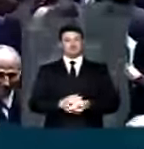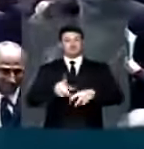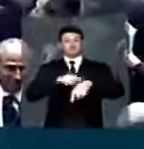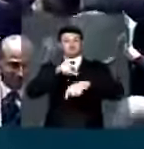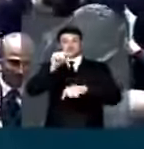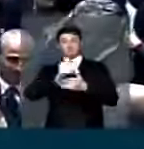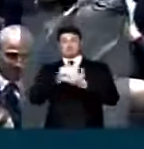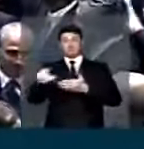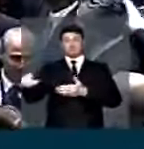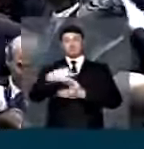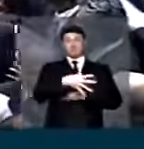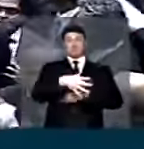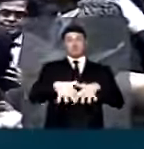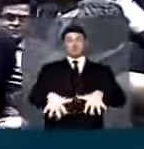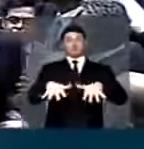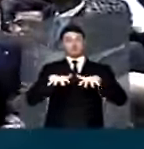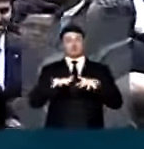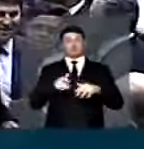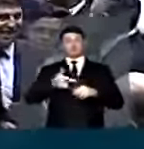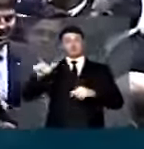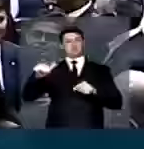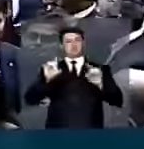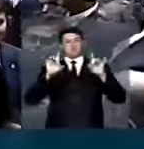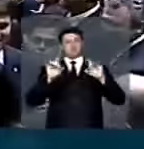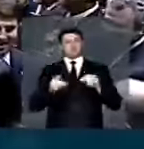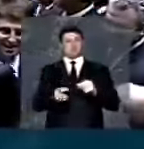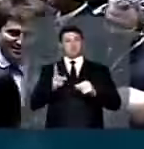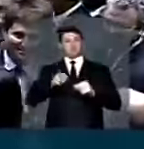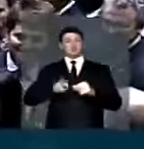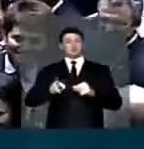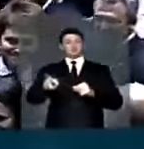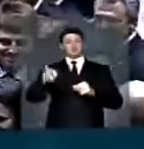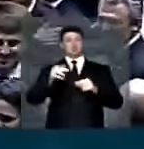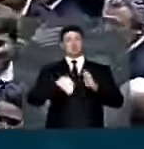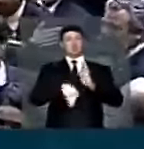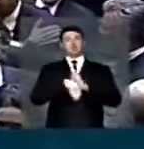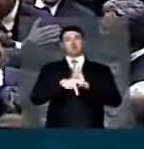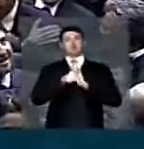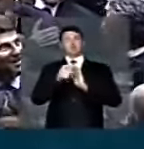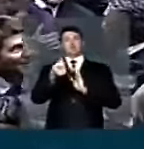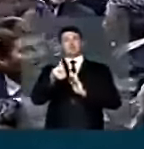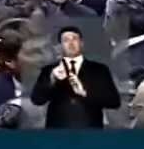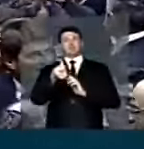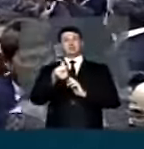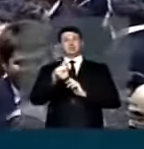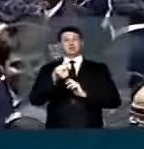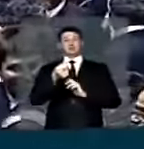daqui a pouquinho deve começar a outra sessão extraordinária para continuidade da medida provisória